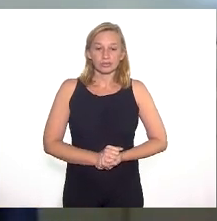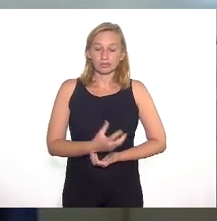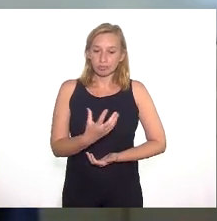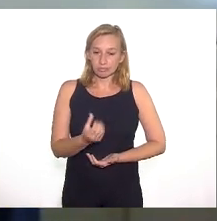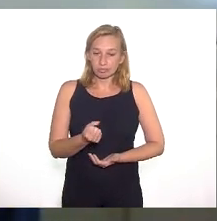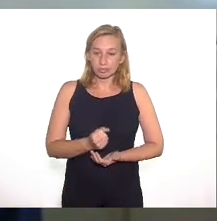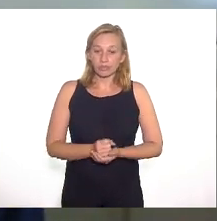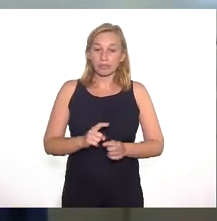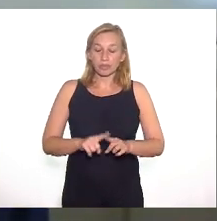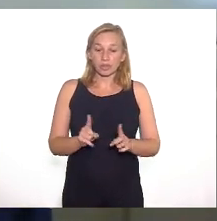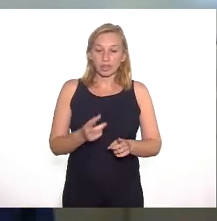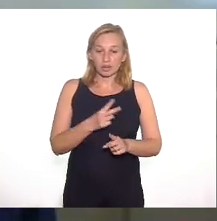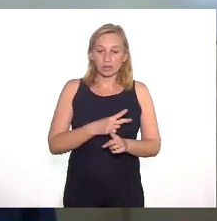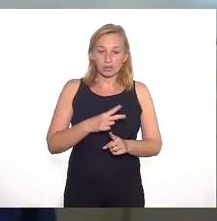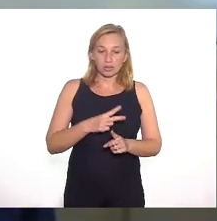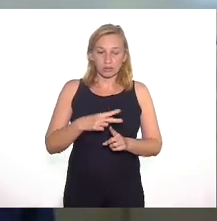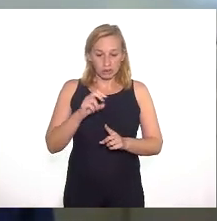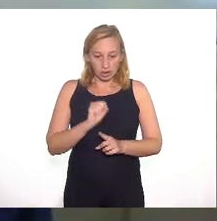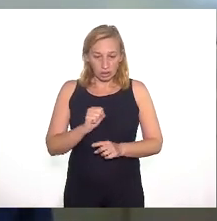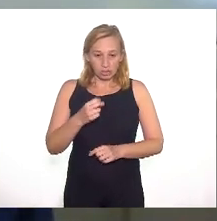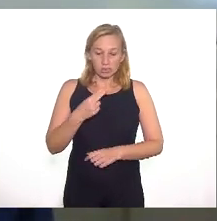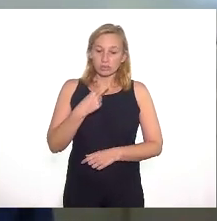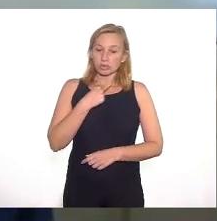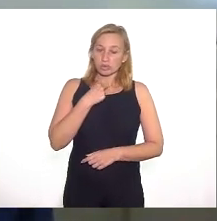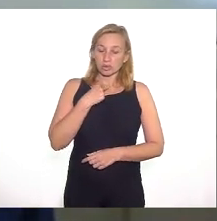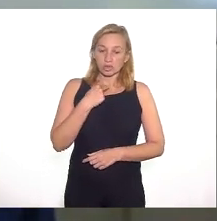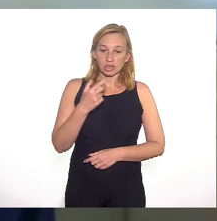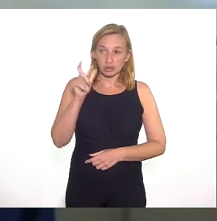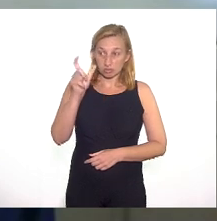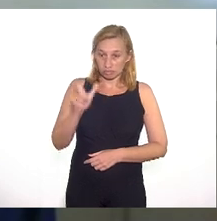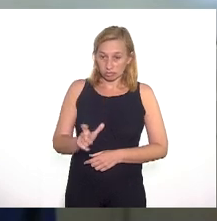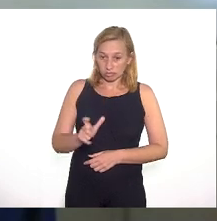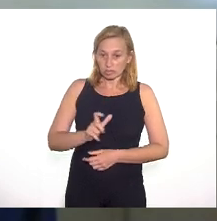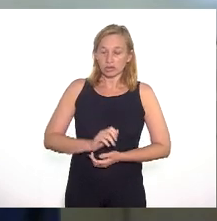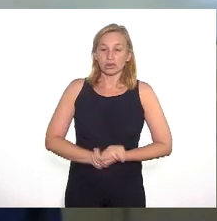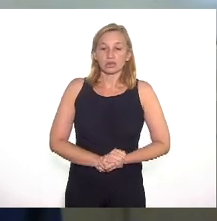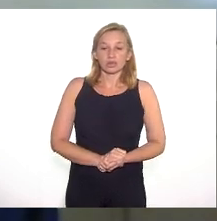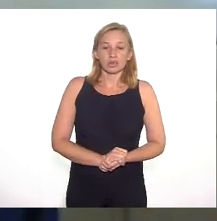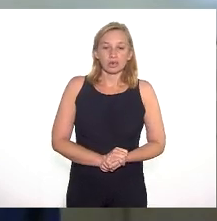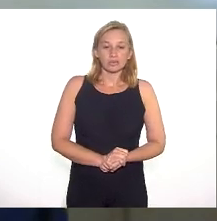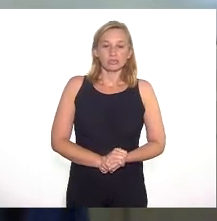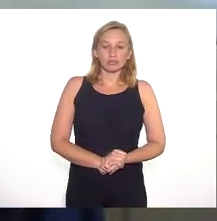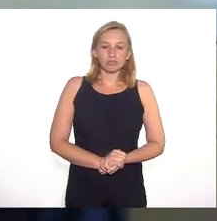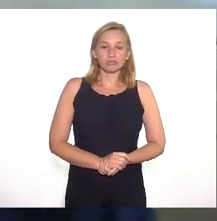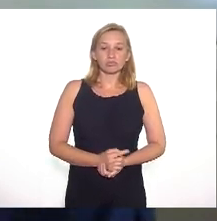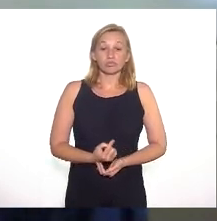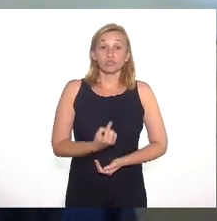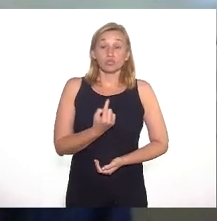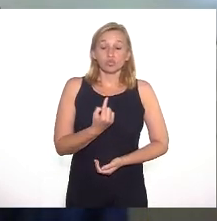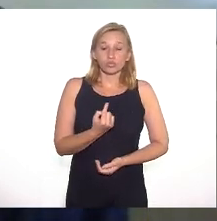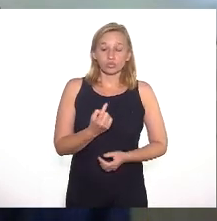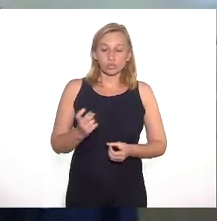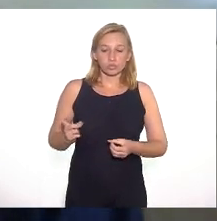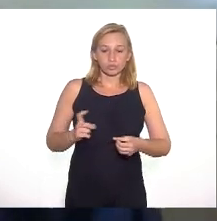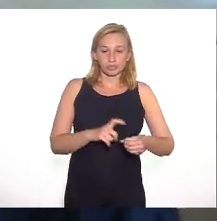que o vencedor não pudesse ser, sob a hipótese alguma, nenhuma